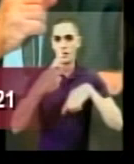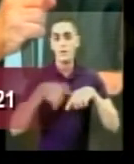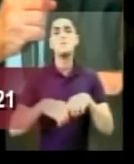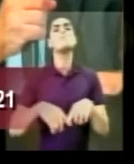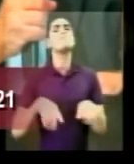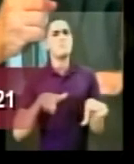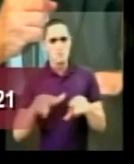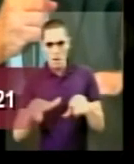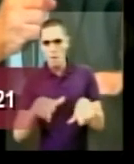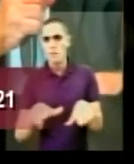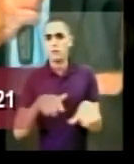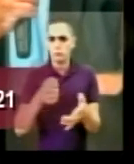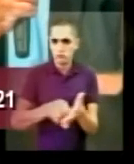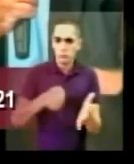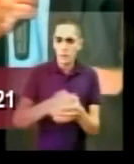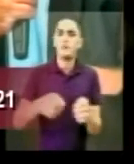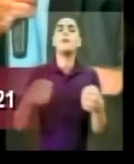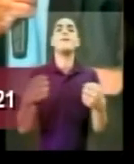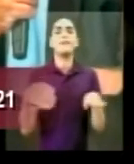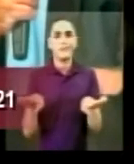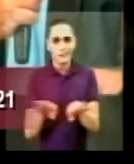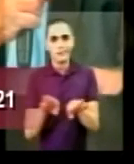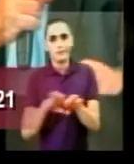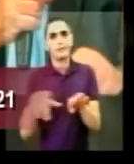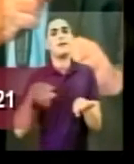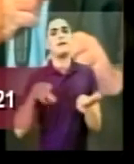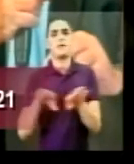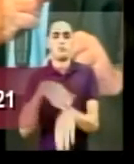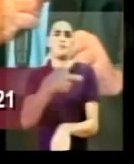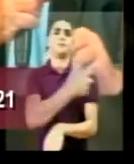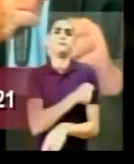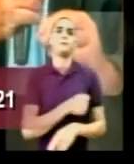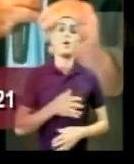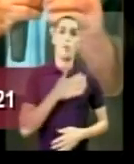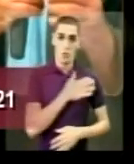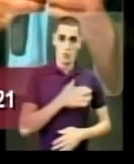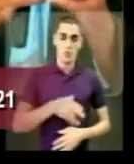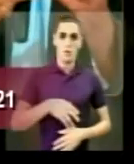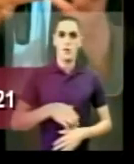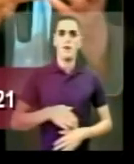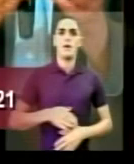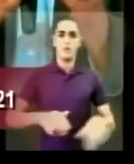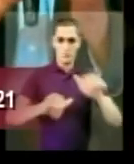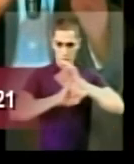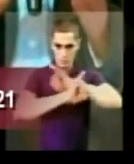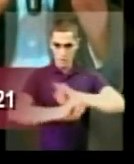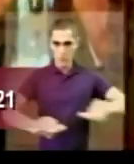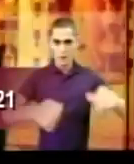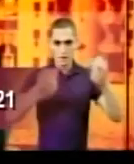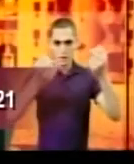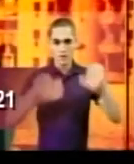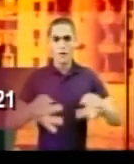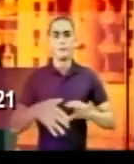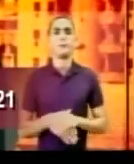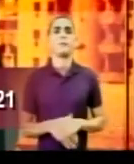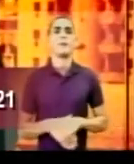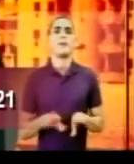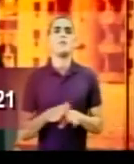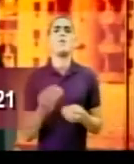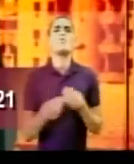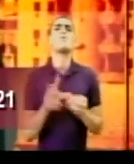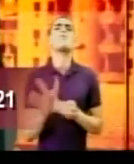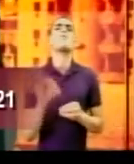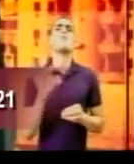vacinados. Eu gostaria ainda de falar para vocês como que se priorizam os